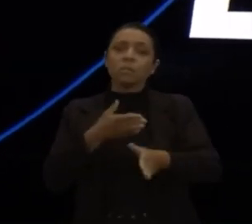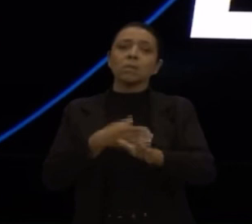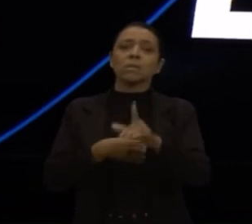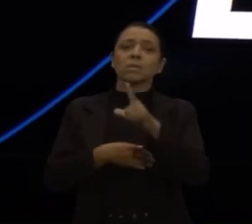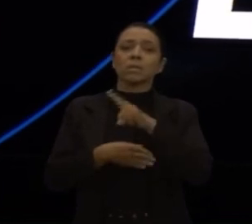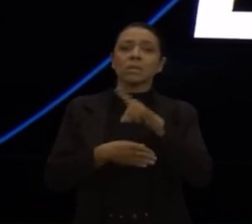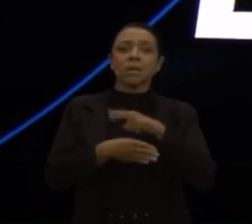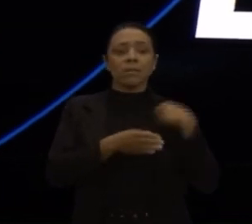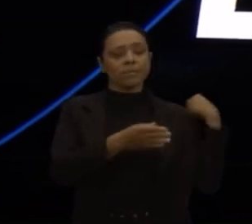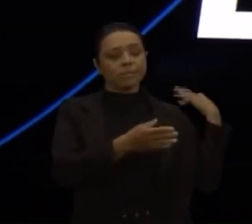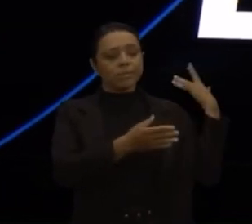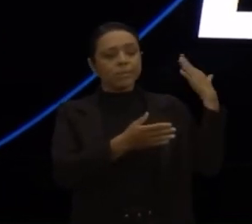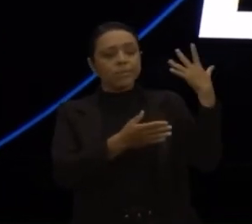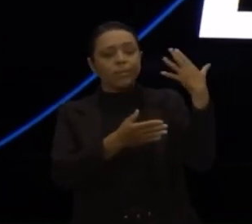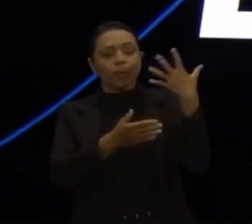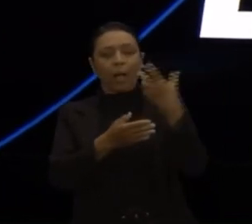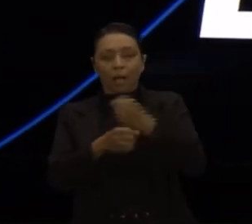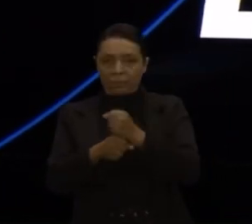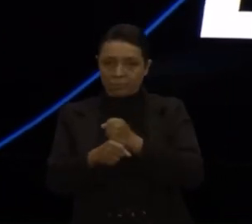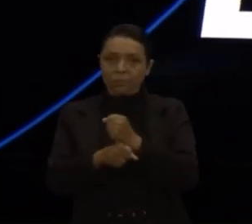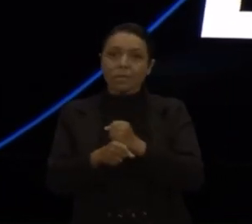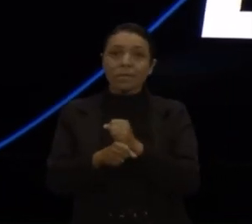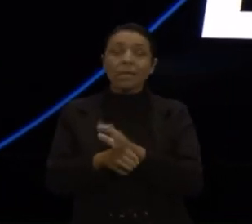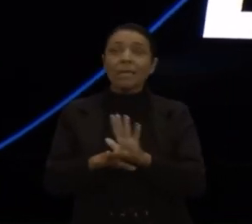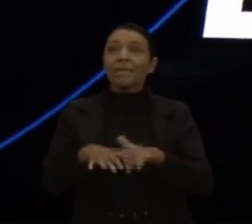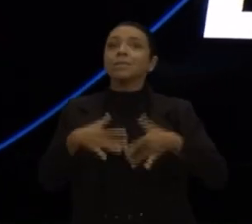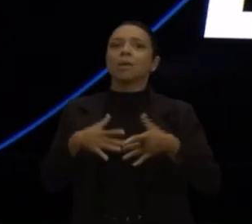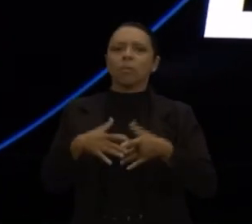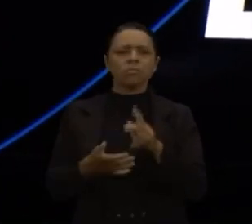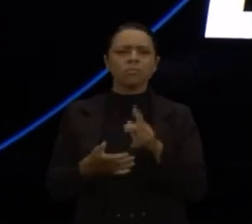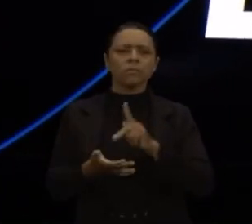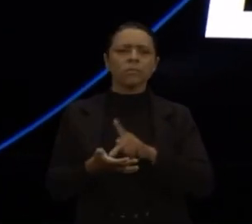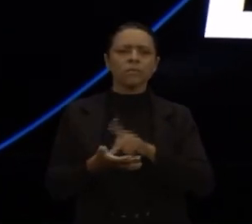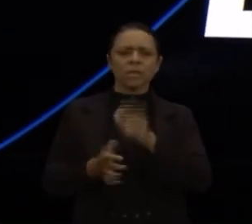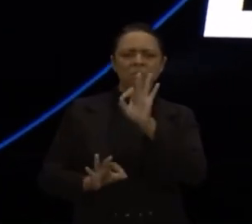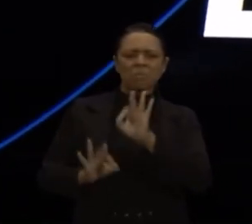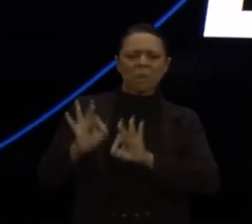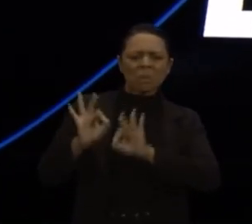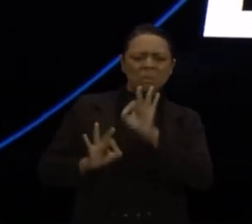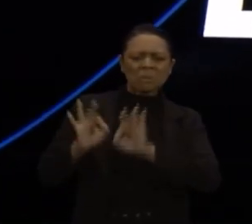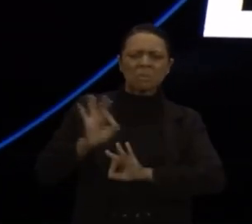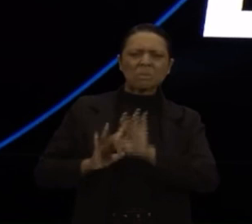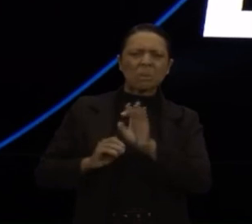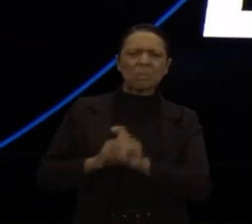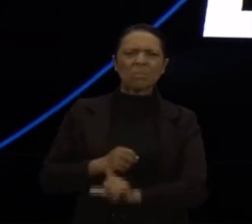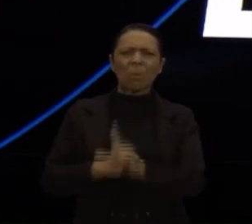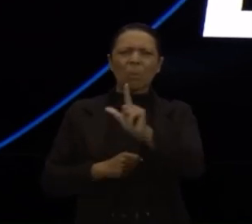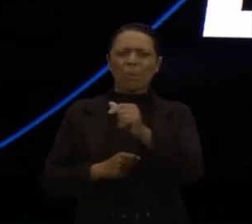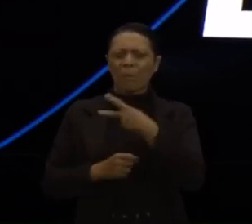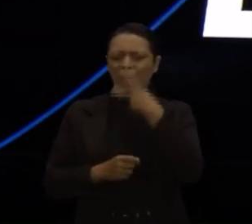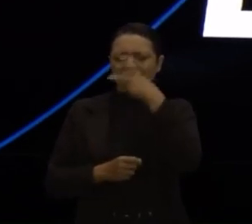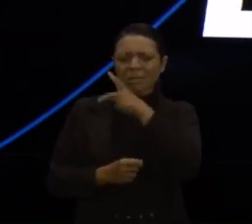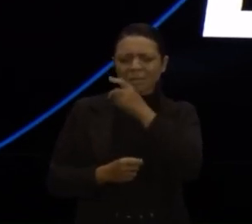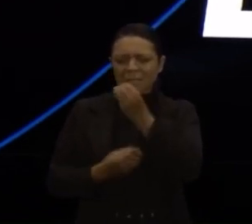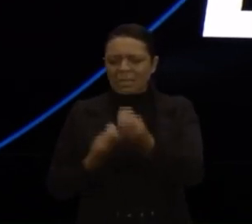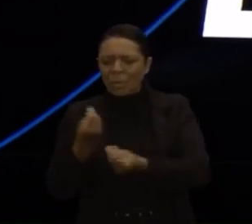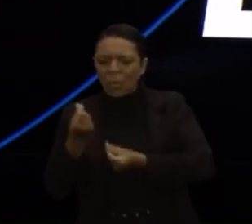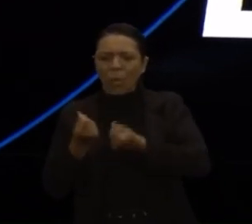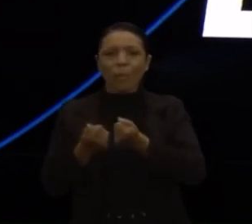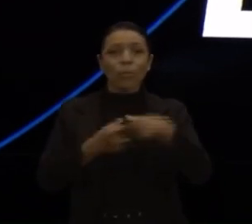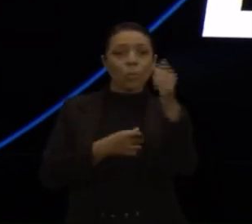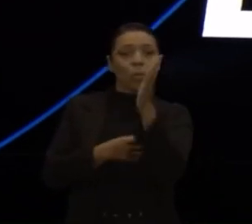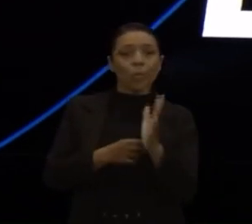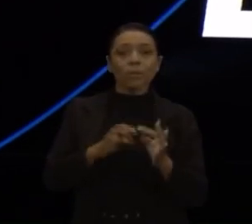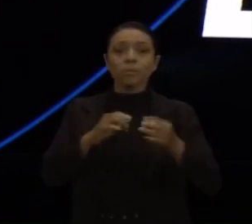longo do ano isso com toda certeza mexeu muito na gestão de todas as cidades do Brasil né especialmente das cidades que